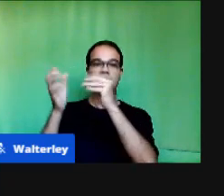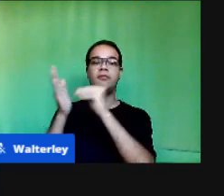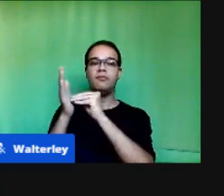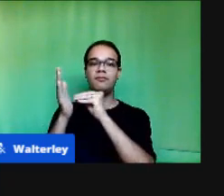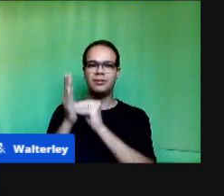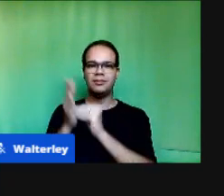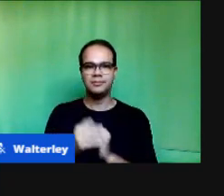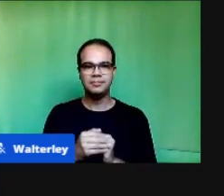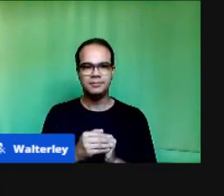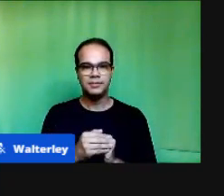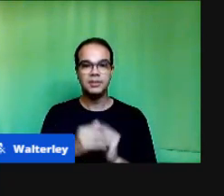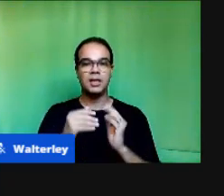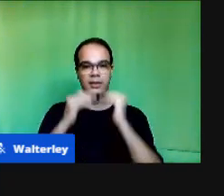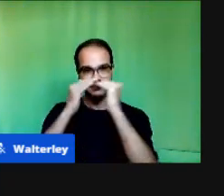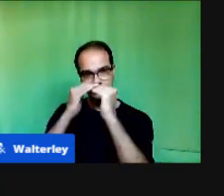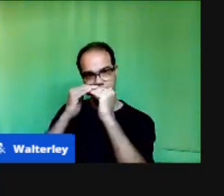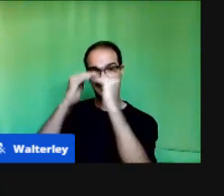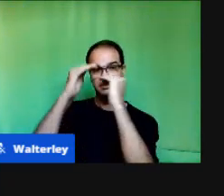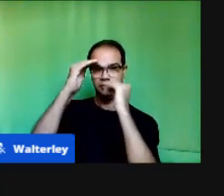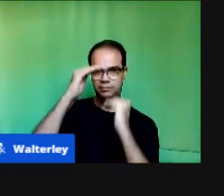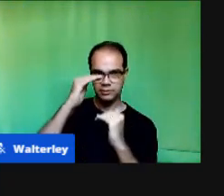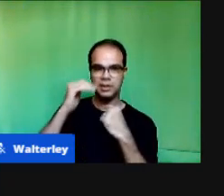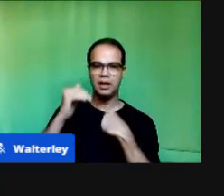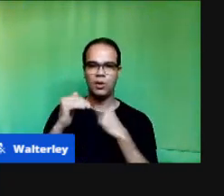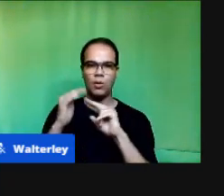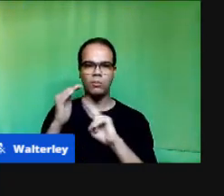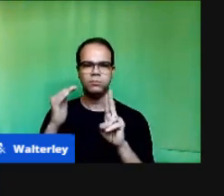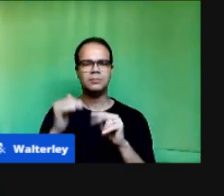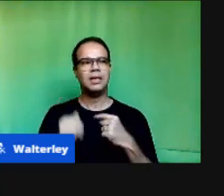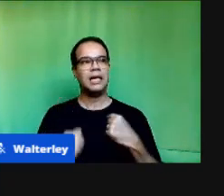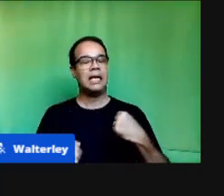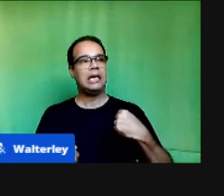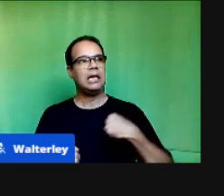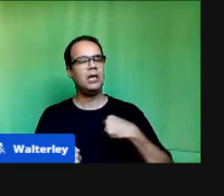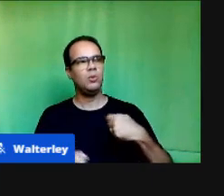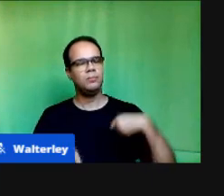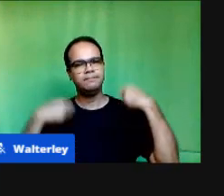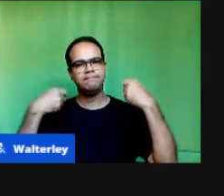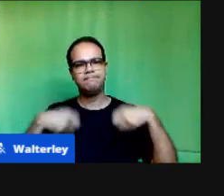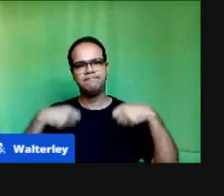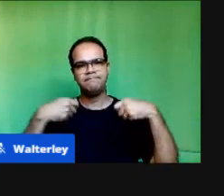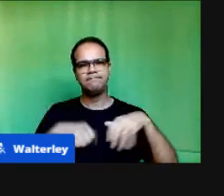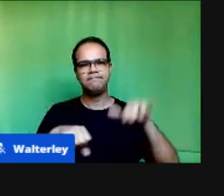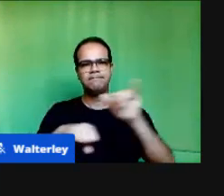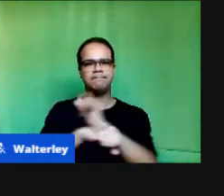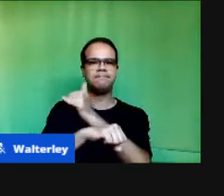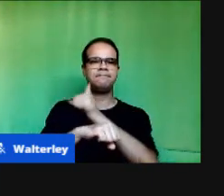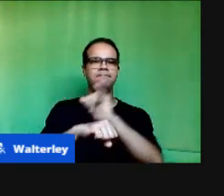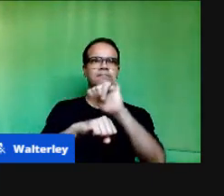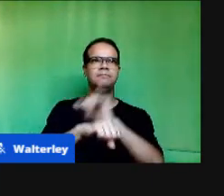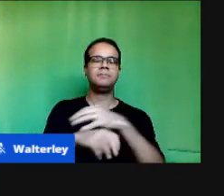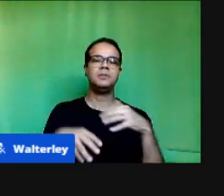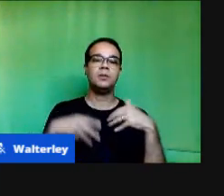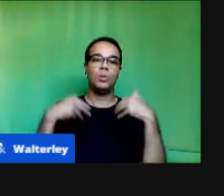o que eu posso fazer para melhorar. Que estratégias eu posso adotar para